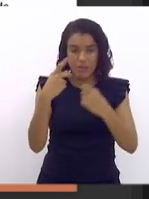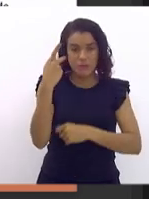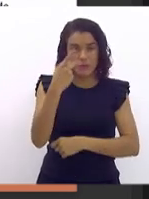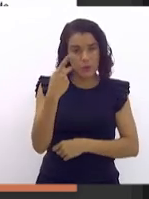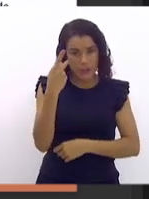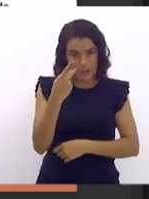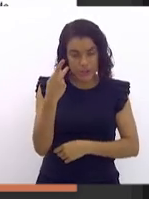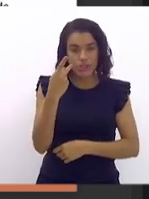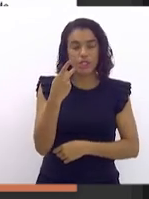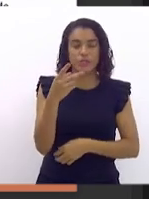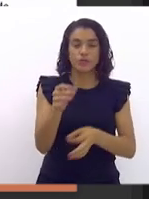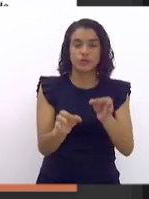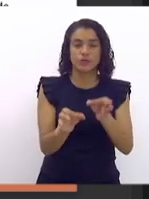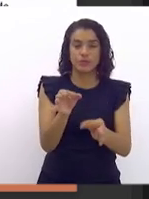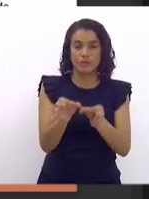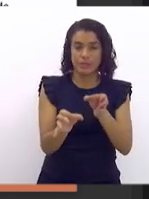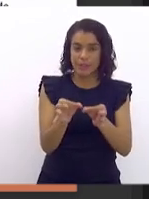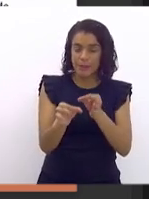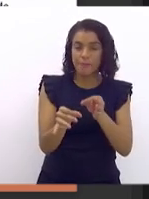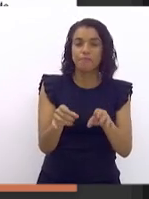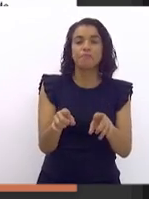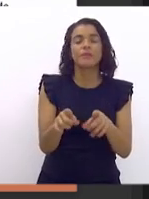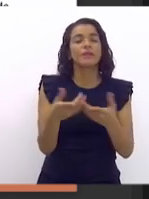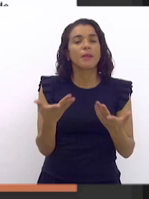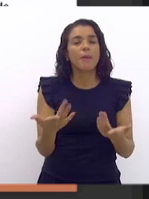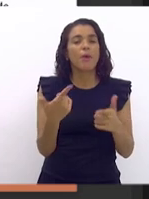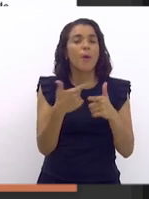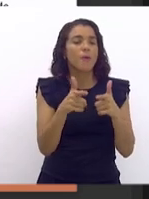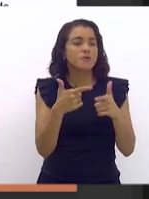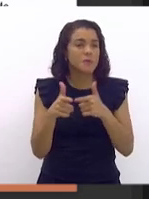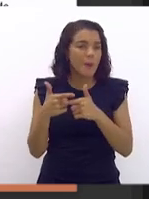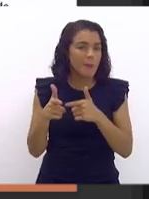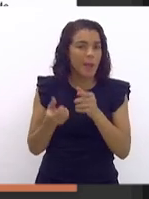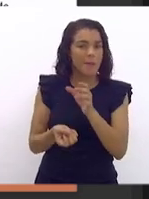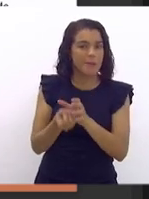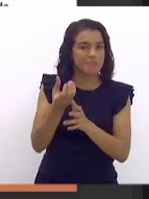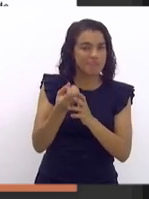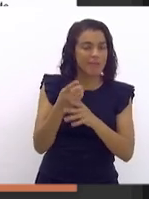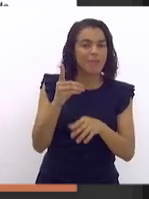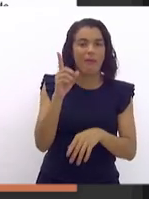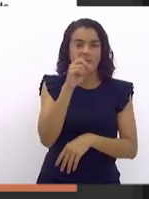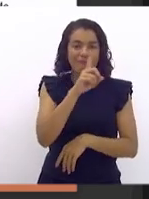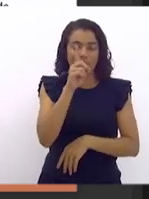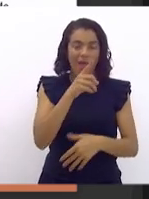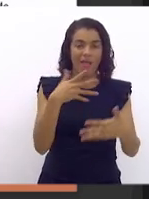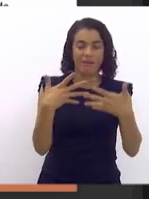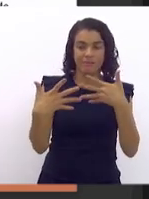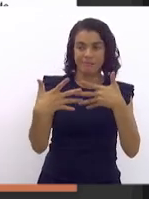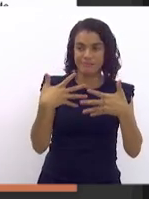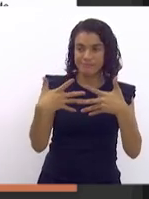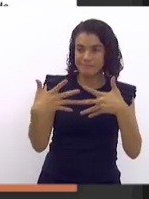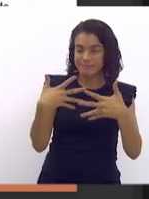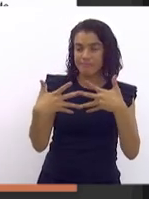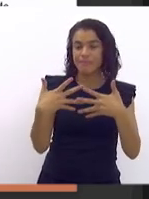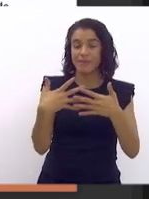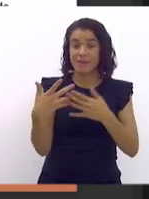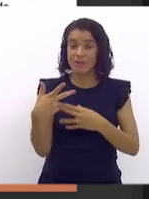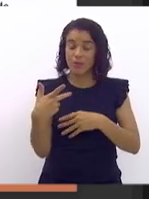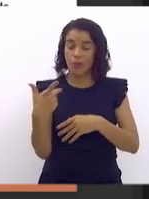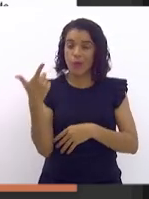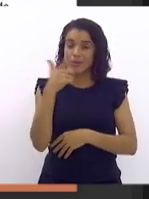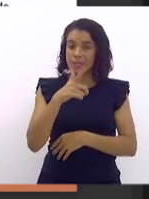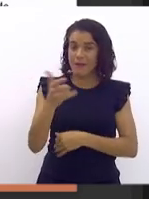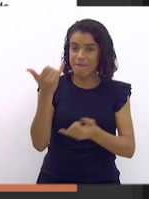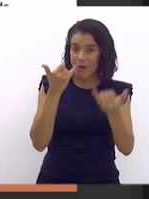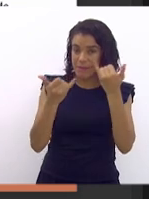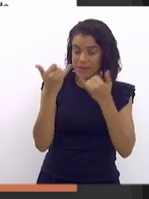foram judicializadas e quais são as lacunas e as falhas de transparência no acesso a esses dados.